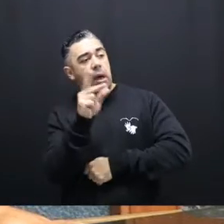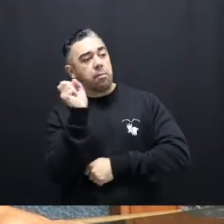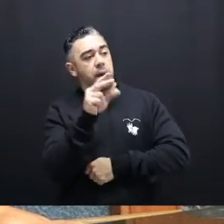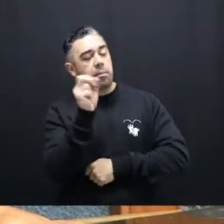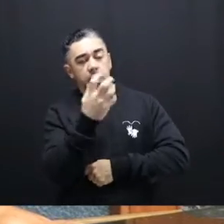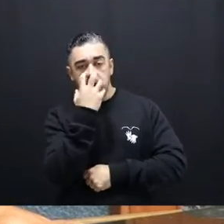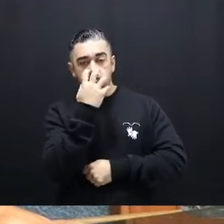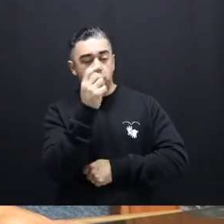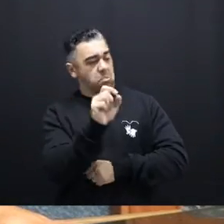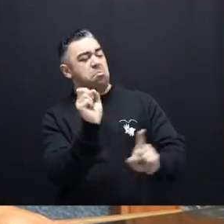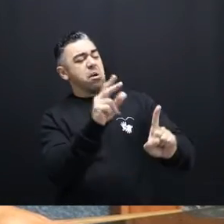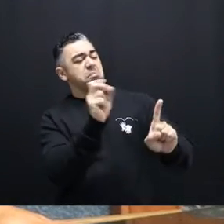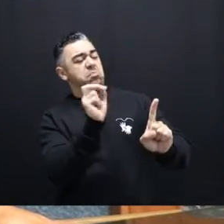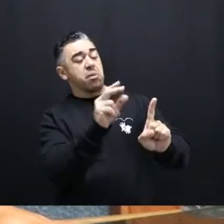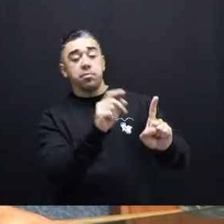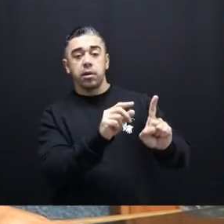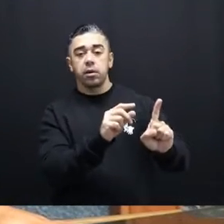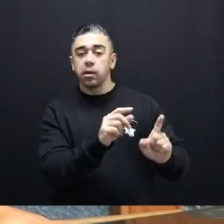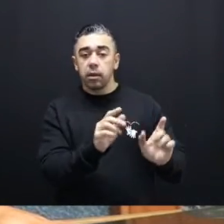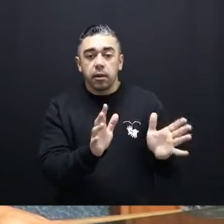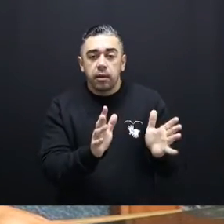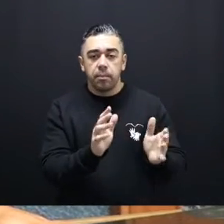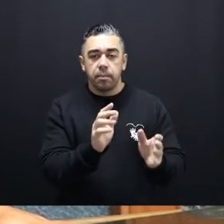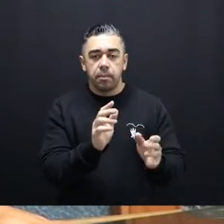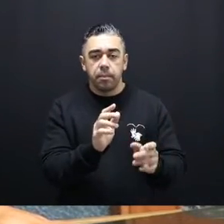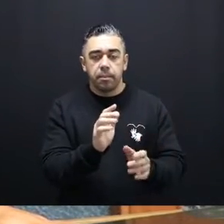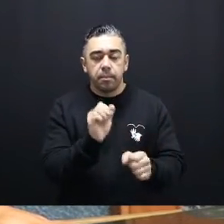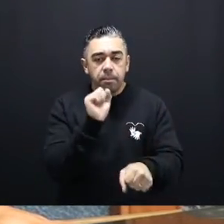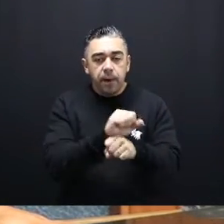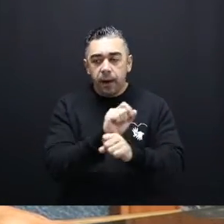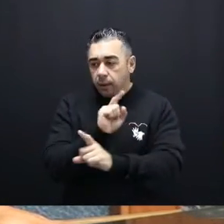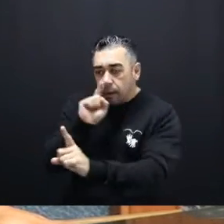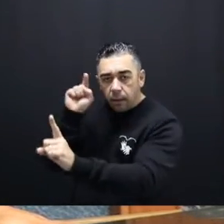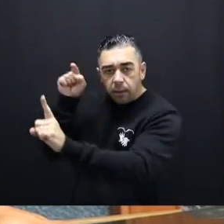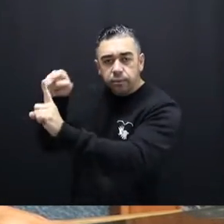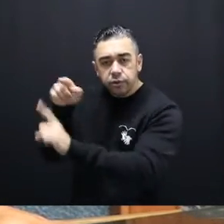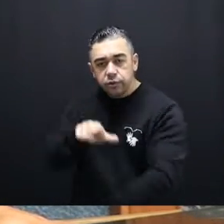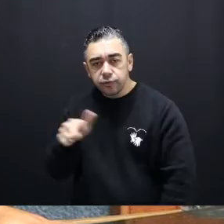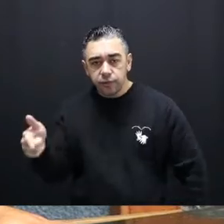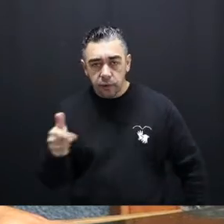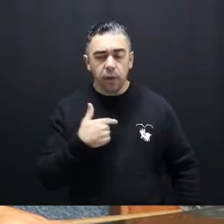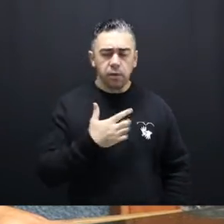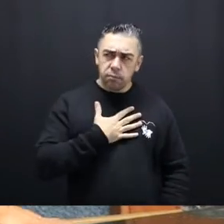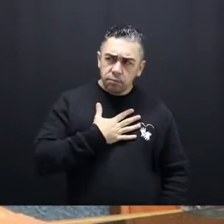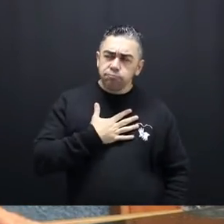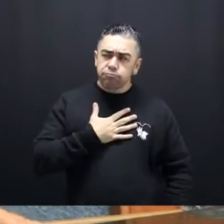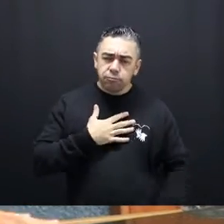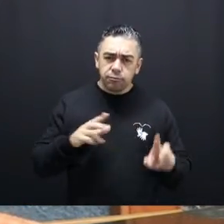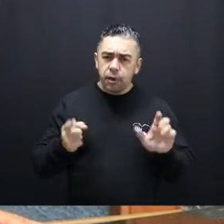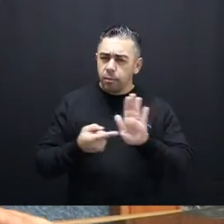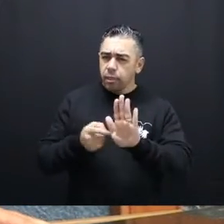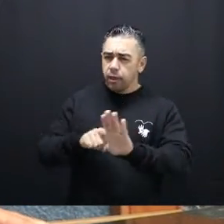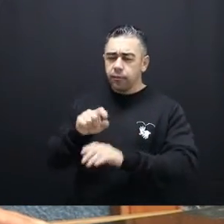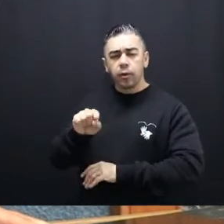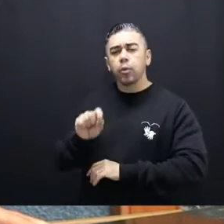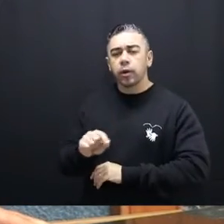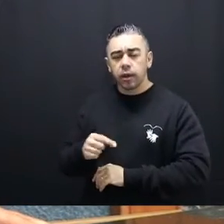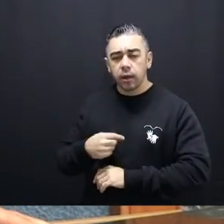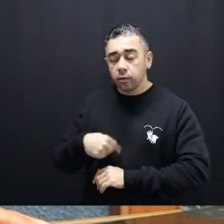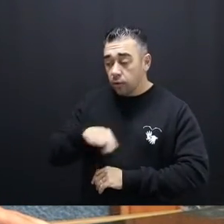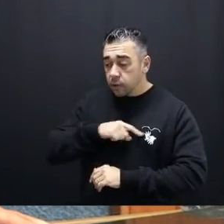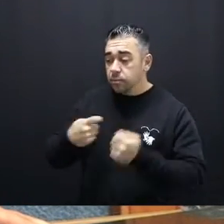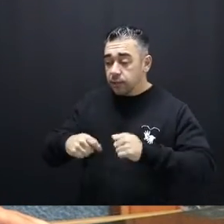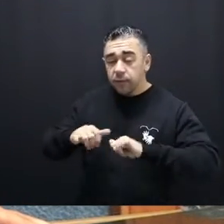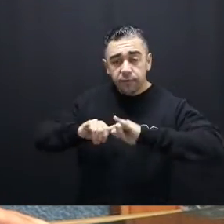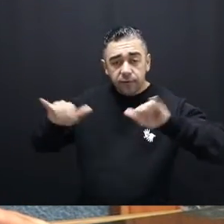cachorro fica latindo você deixa esse aqui do seu objetivo então eu carrego isso comigo mas de vez em quando ele tem que levar lembrada na vereadora